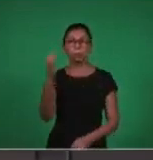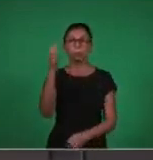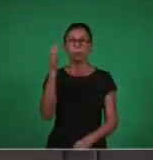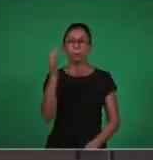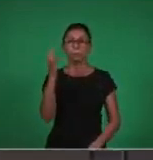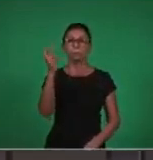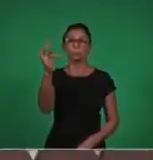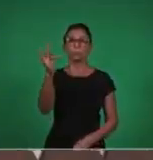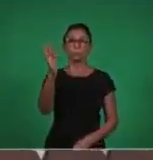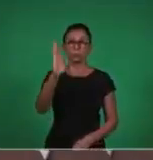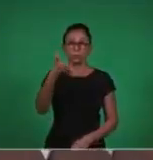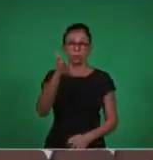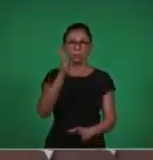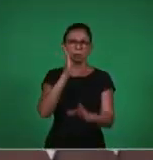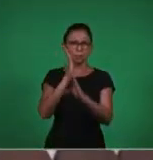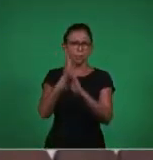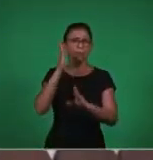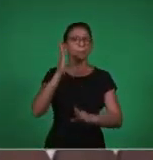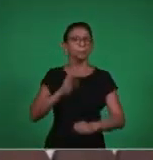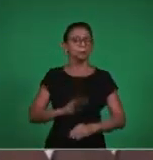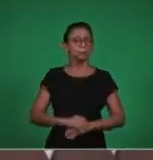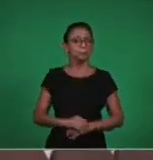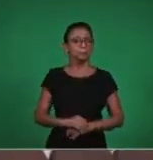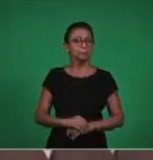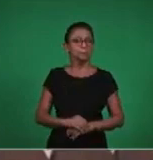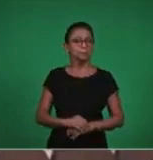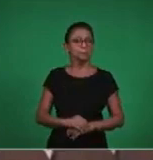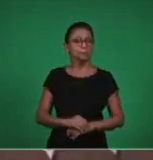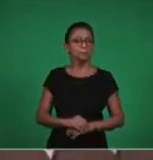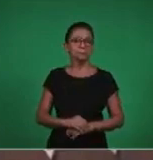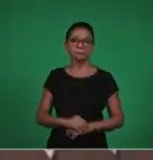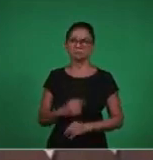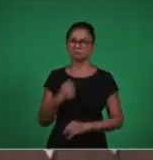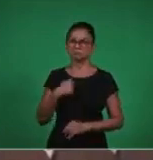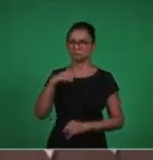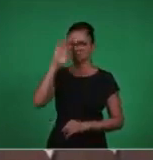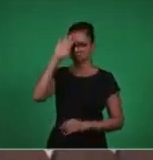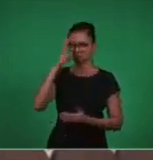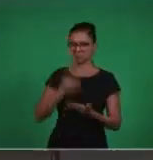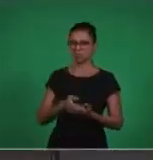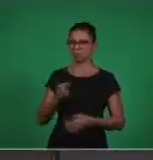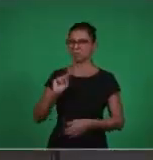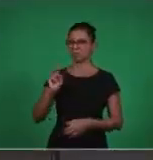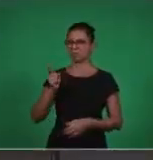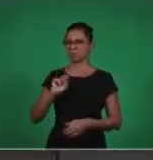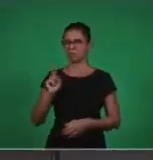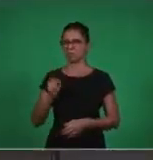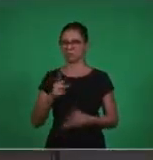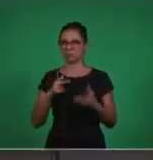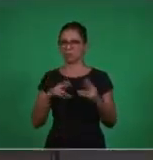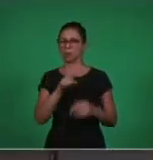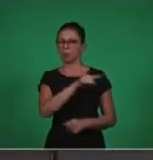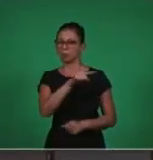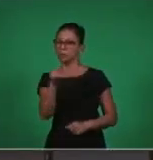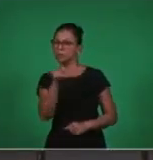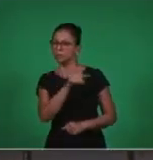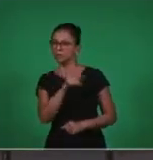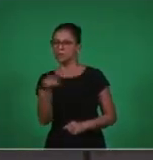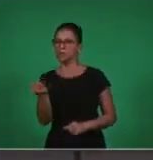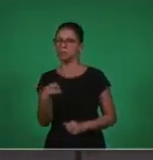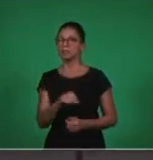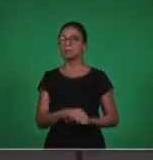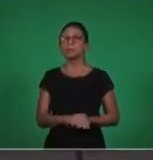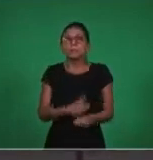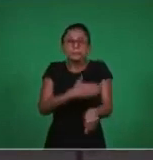foram descobertos? Eu creio que não também, como vocês creem. Porque a cada instante,